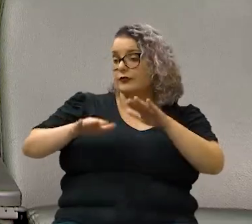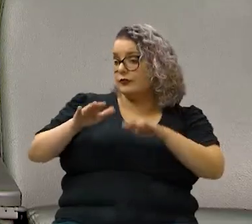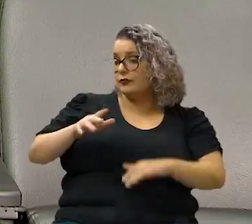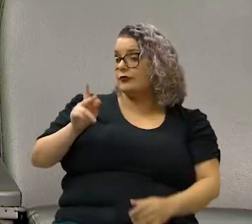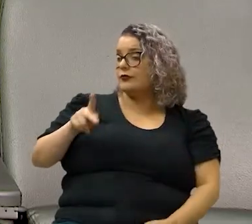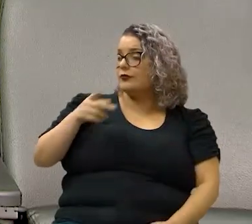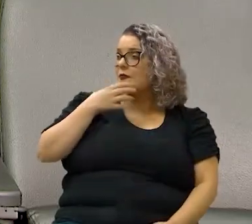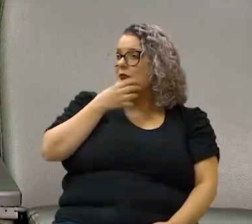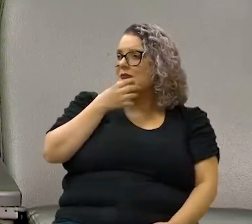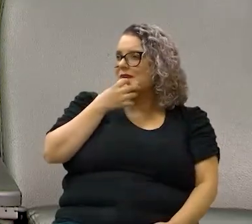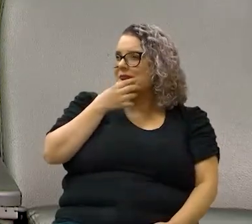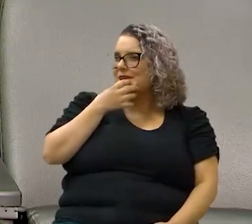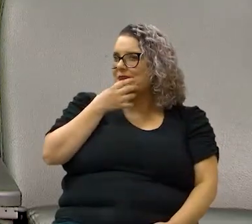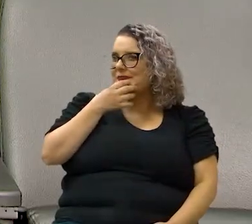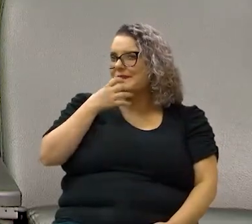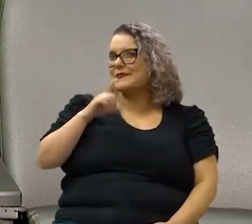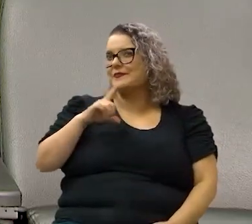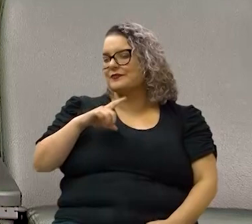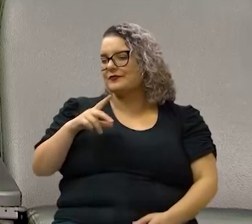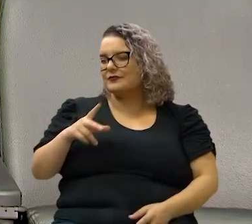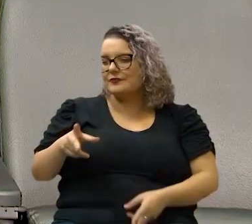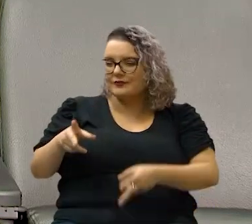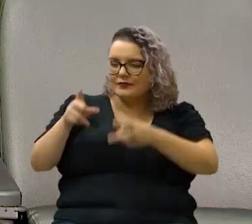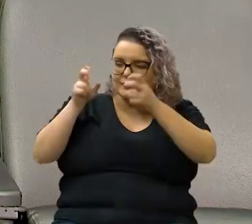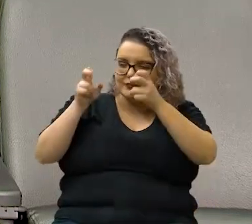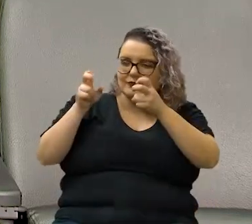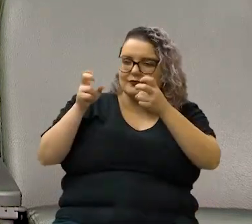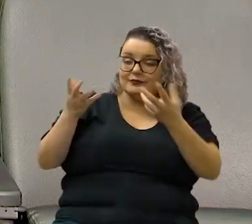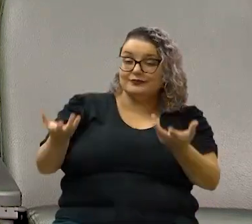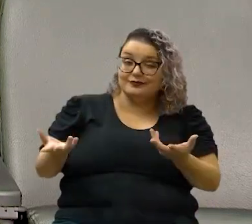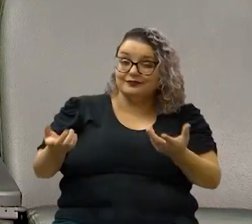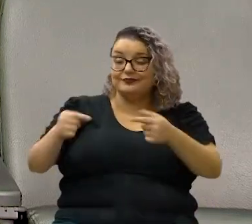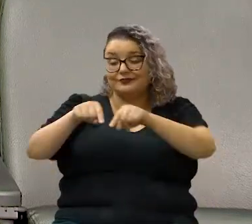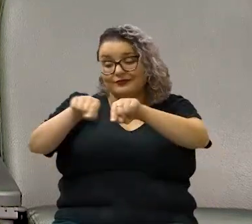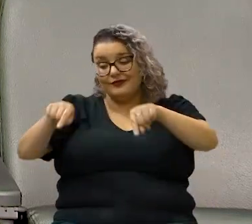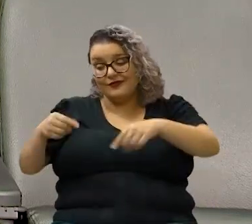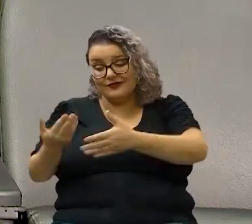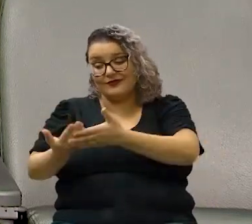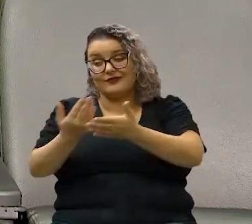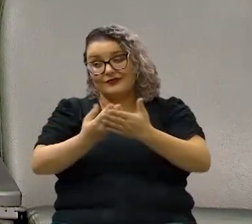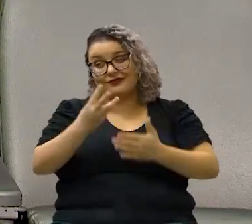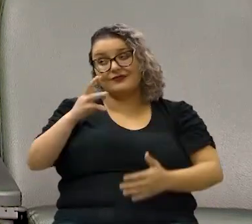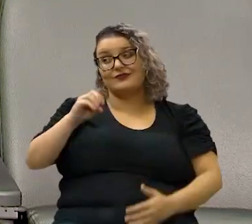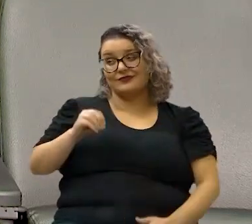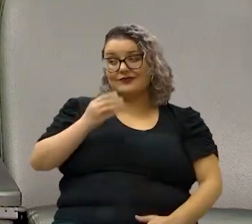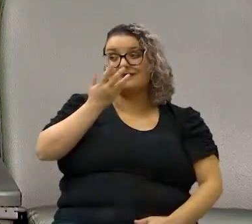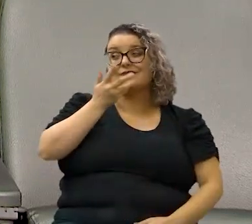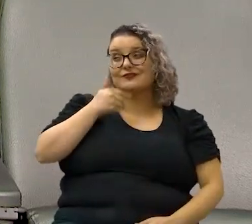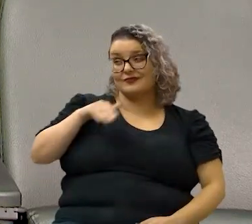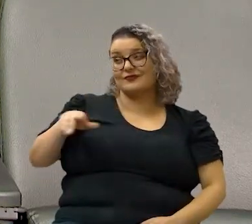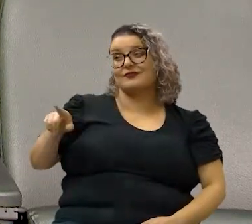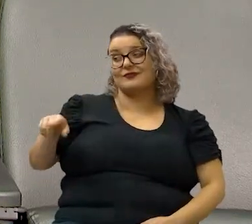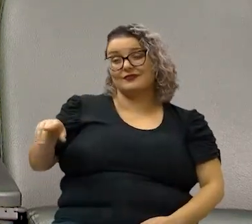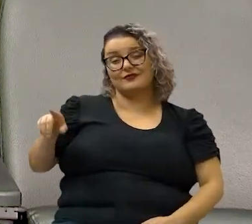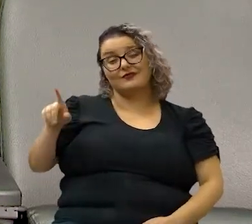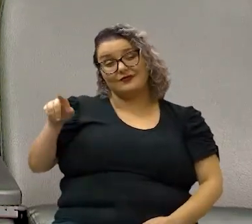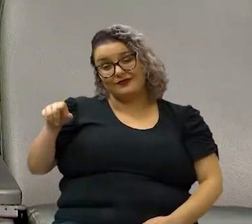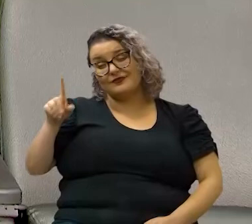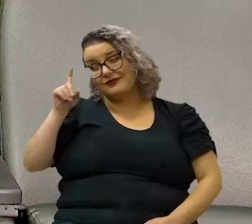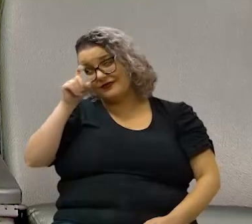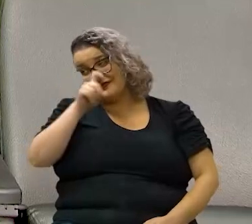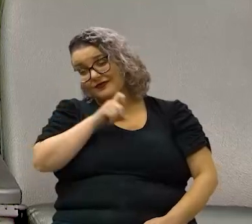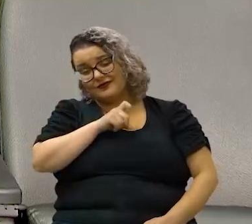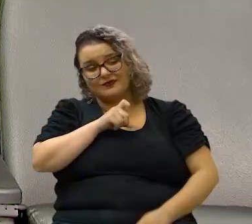vezes o professor ele tem esse olhar, ele identifica, mas numa sala com 30 crianças muitas vezes é muito difícil. E aí às